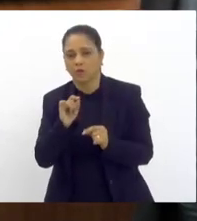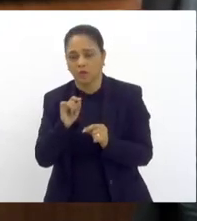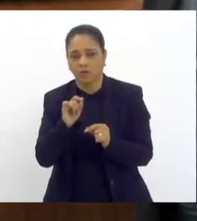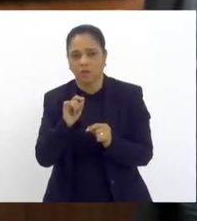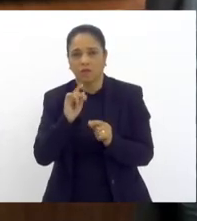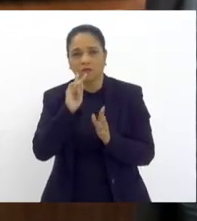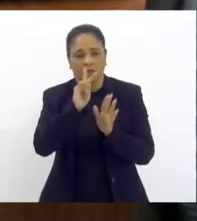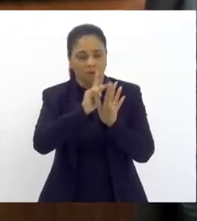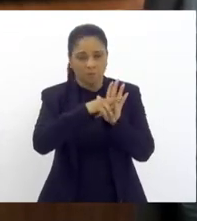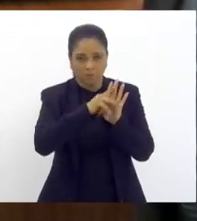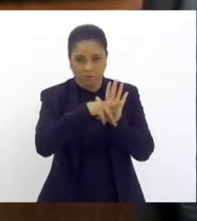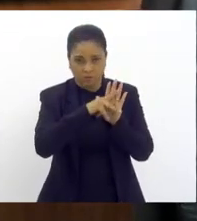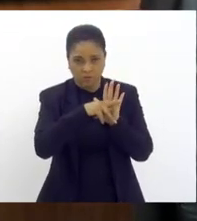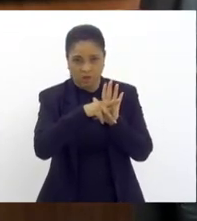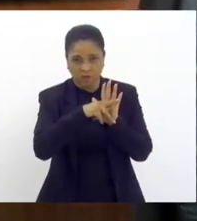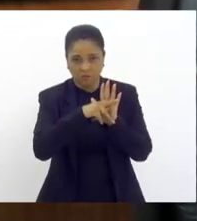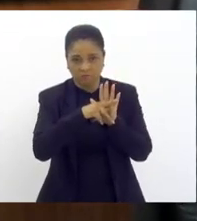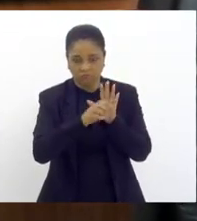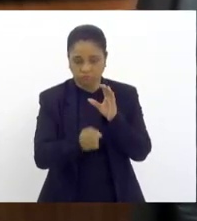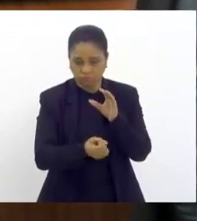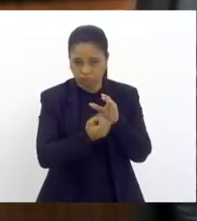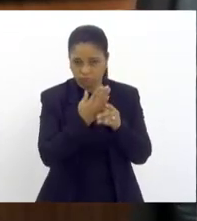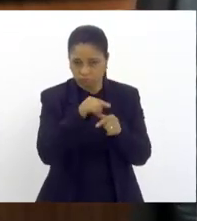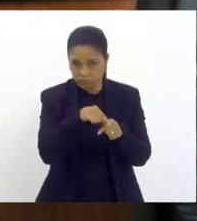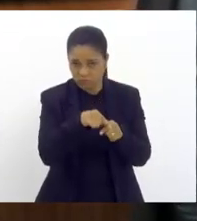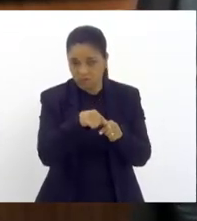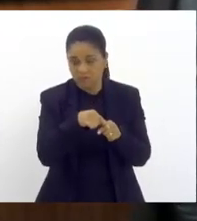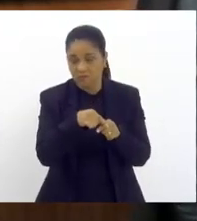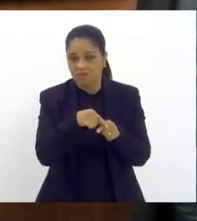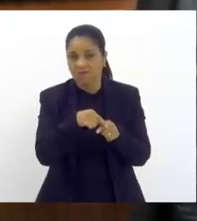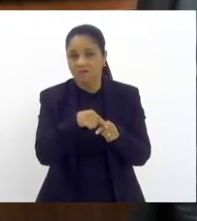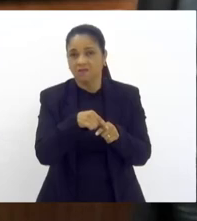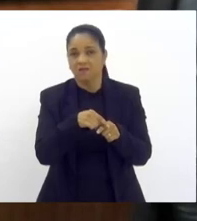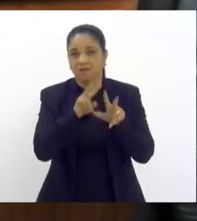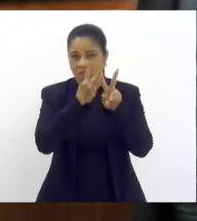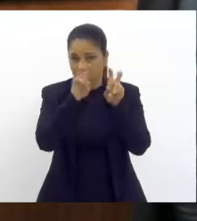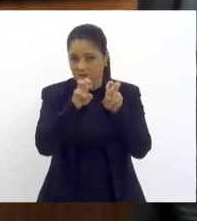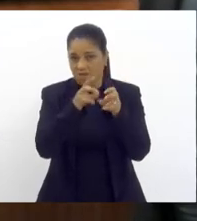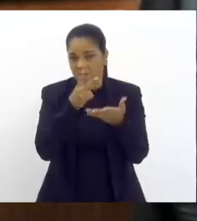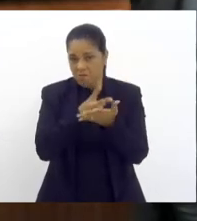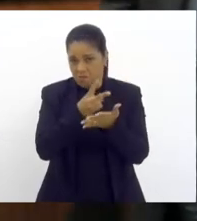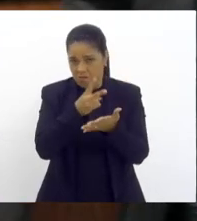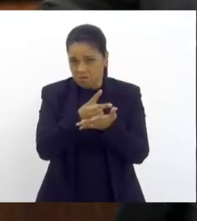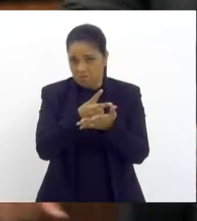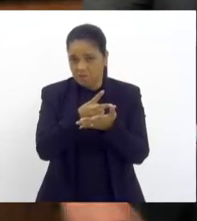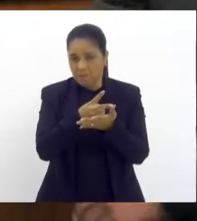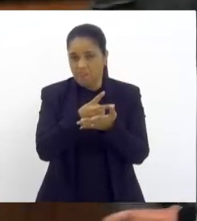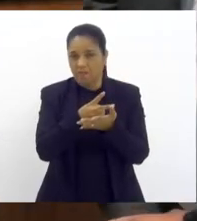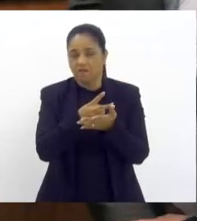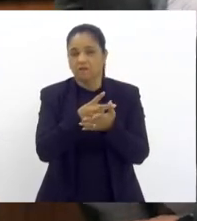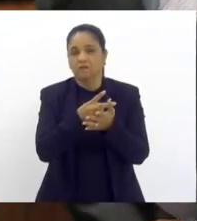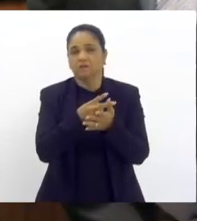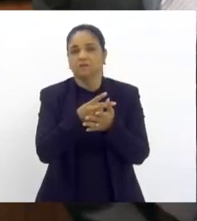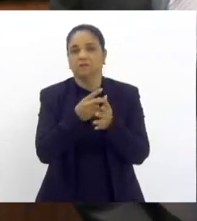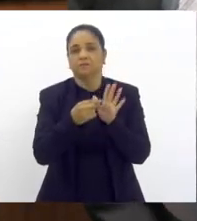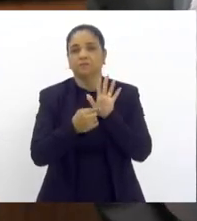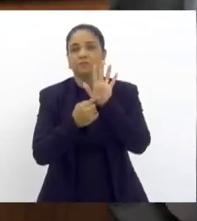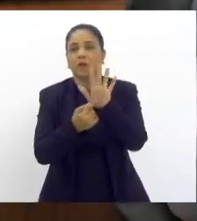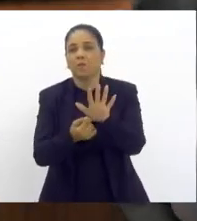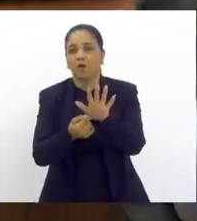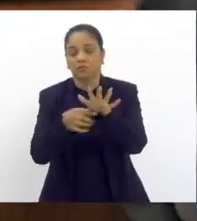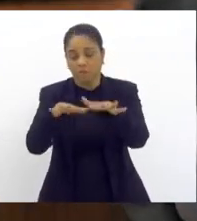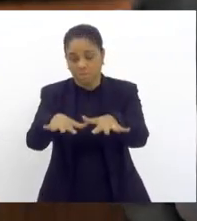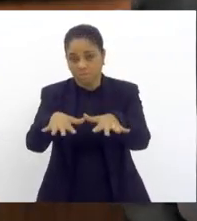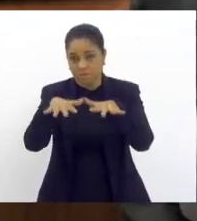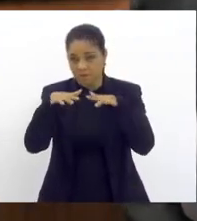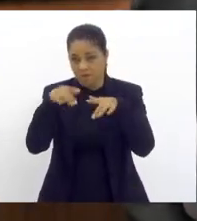Projetos dessa natureza, que são projetos que visam simplesmente trazer à colação do plenário